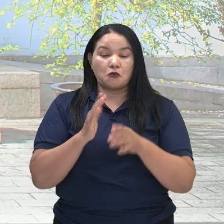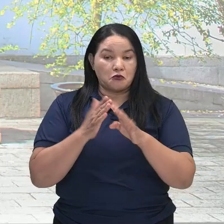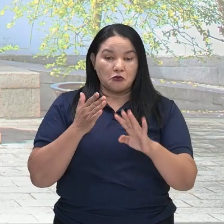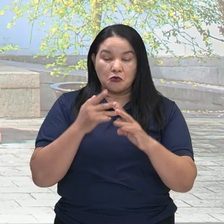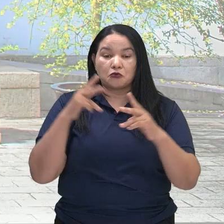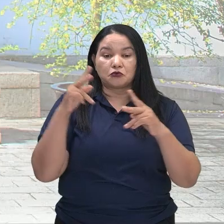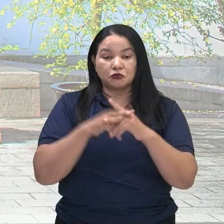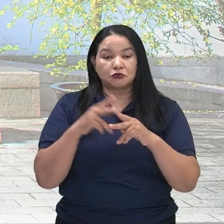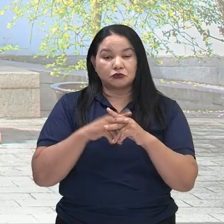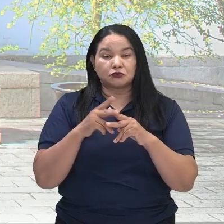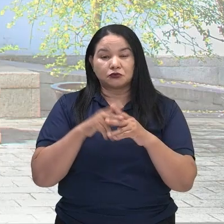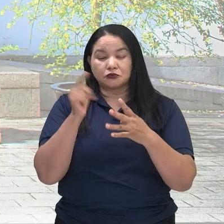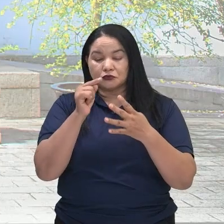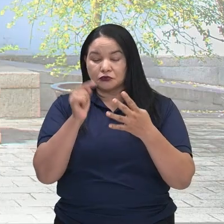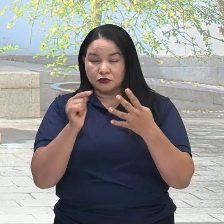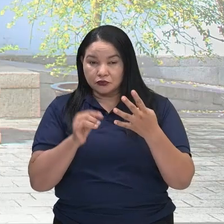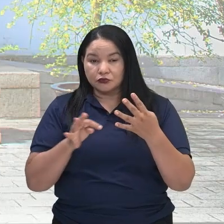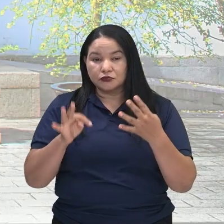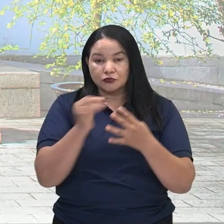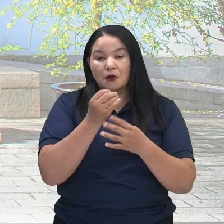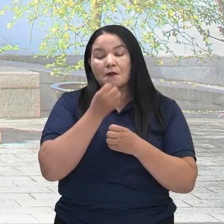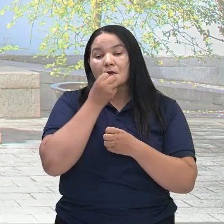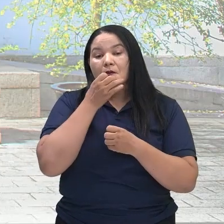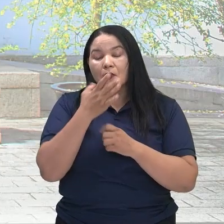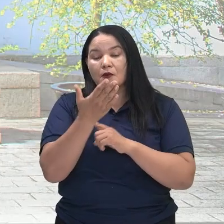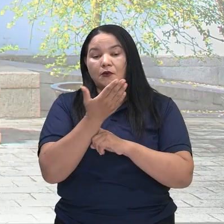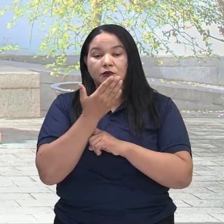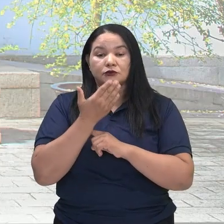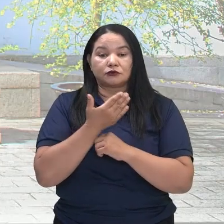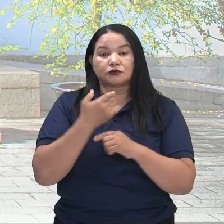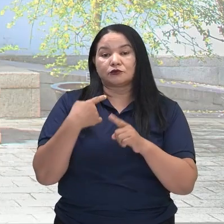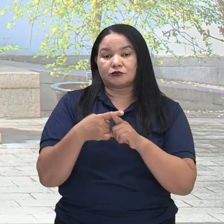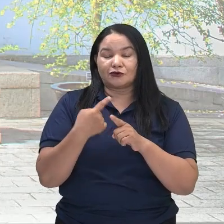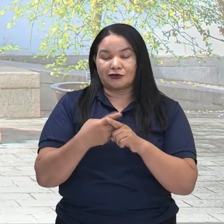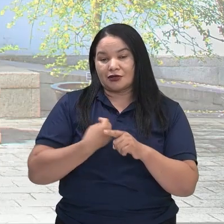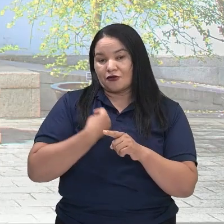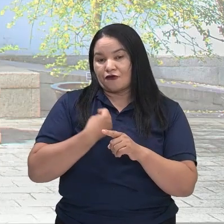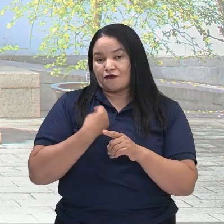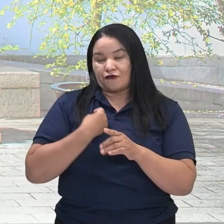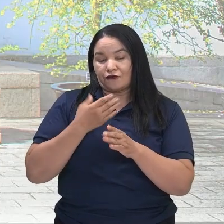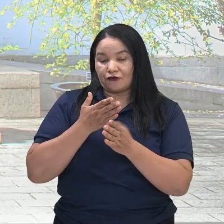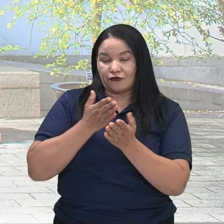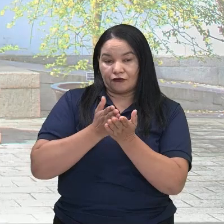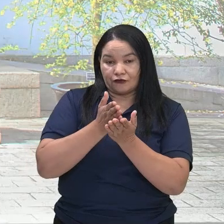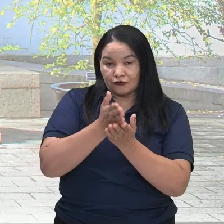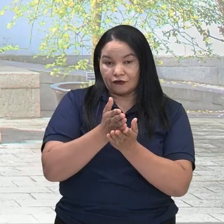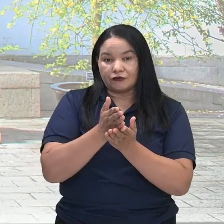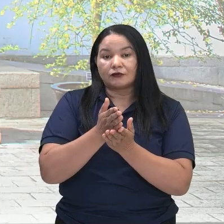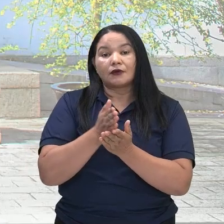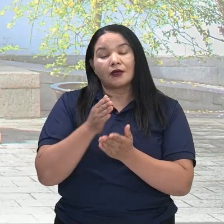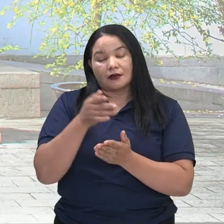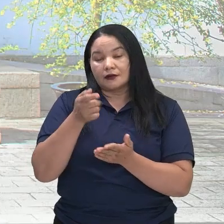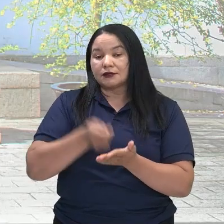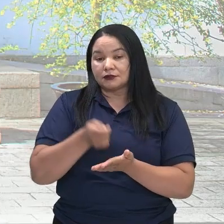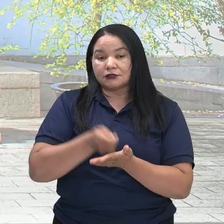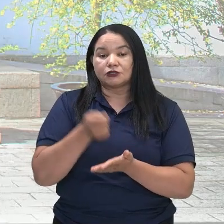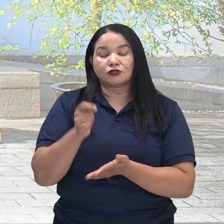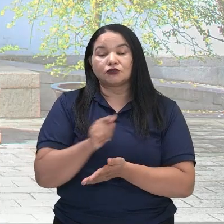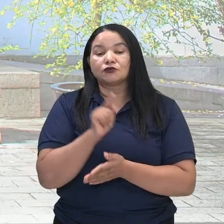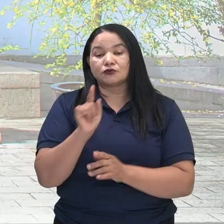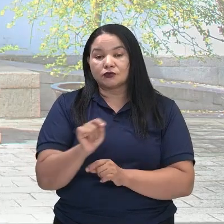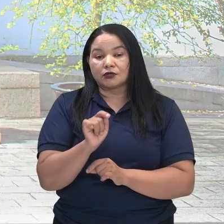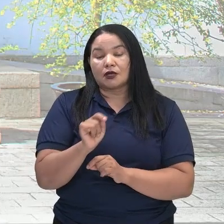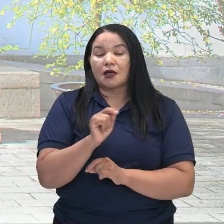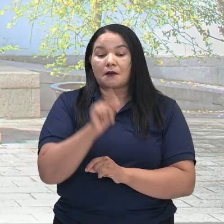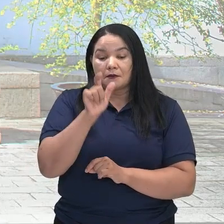todos esses aspectos, porque ele é um caminho de vida, e esse caminho de vida exige, né, que esses nossos